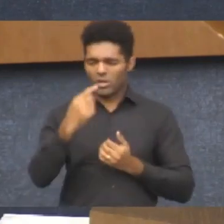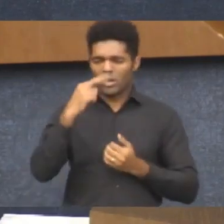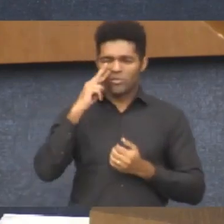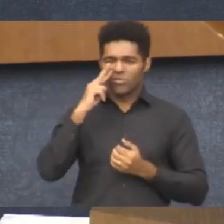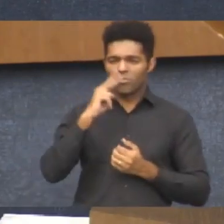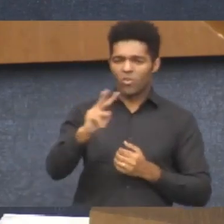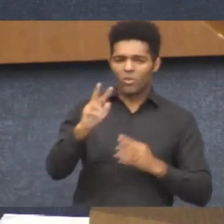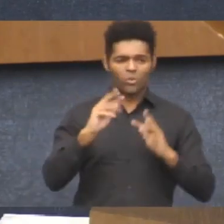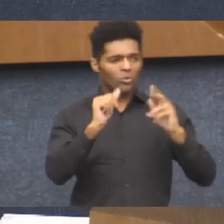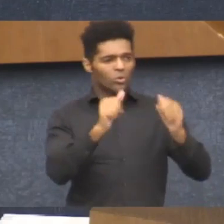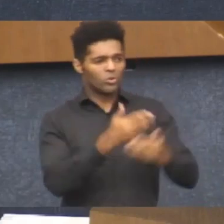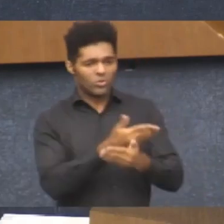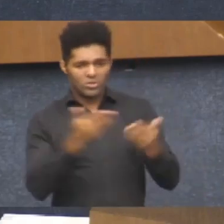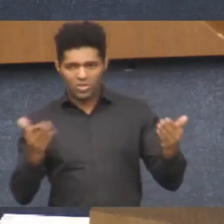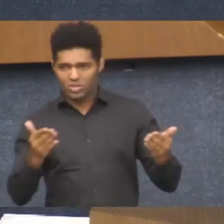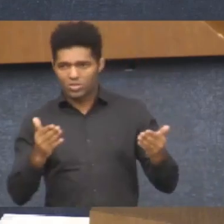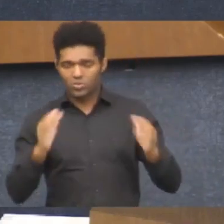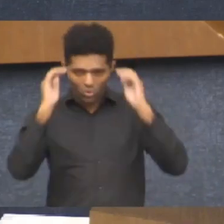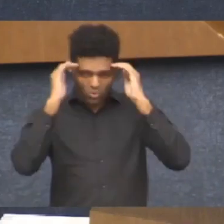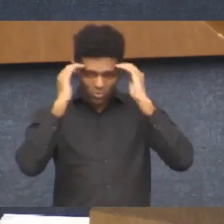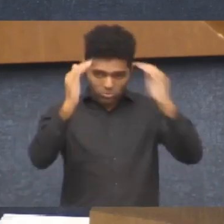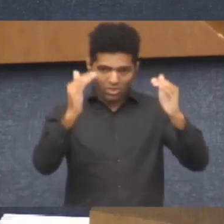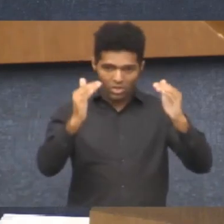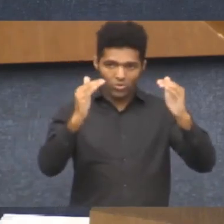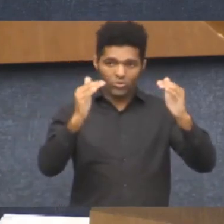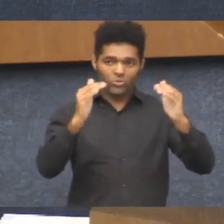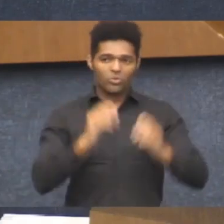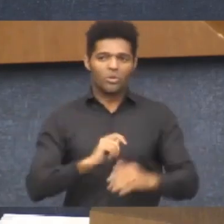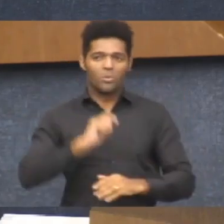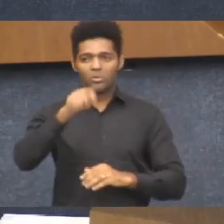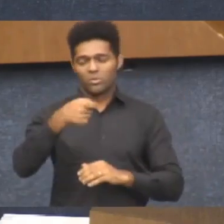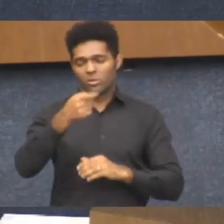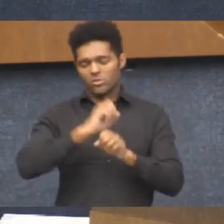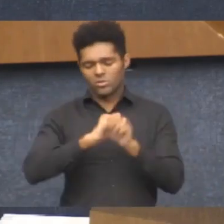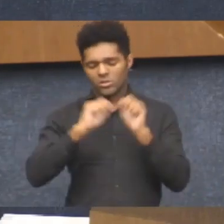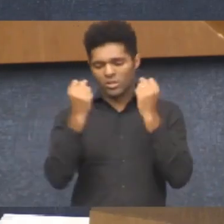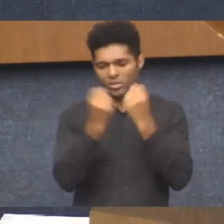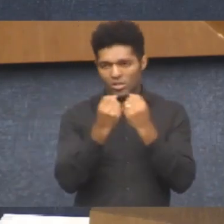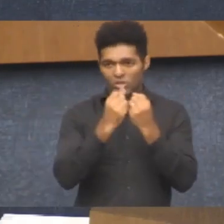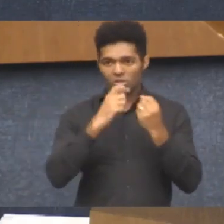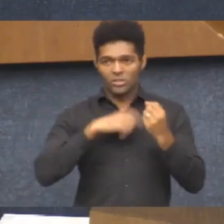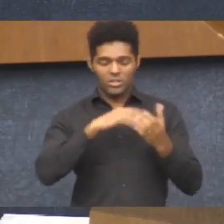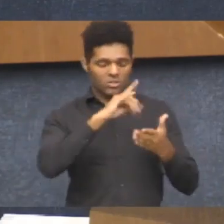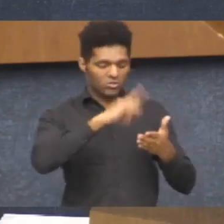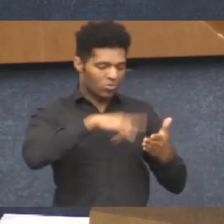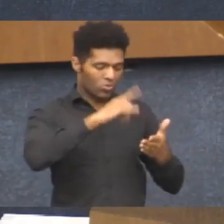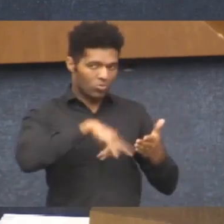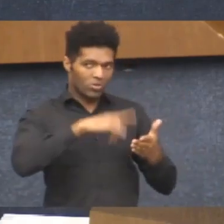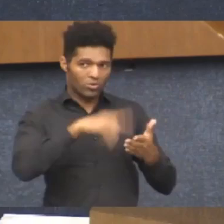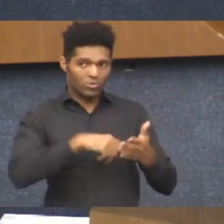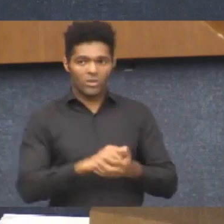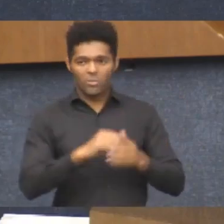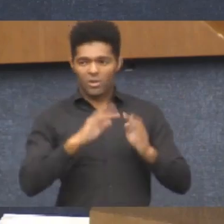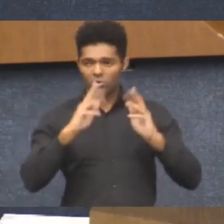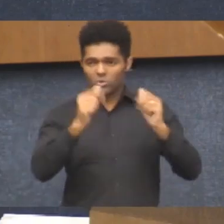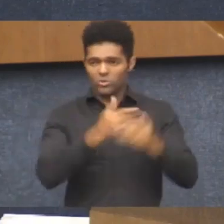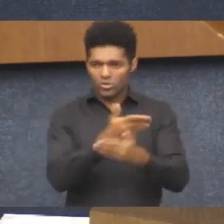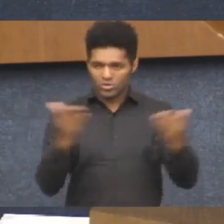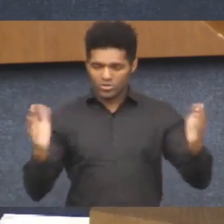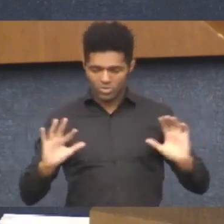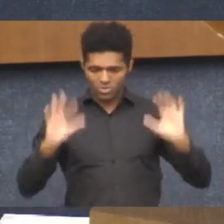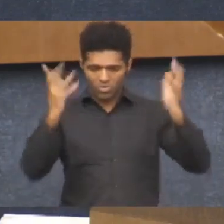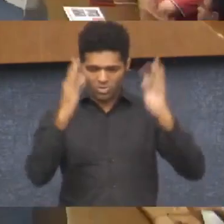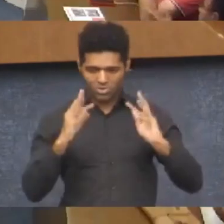da sociedade, receber essa comenda que é de todos nós, de cada um dos médicos de família e comunidade de Belo Horizonte. Parabéns a